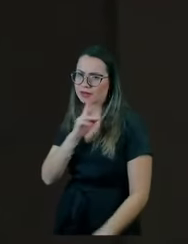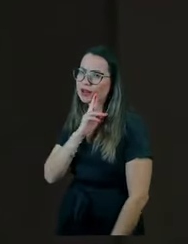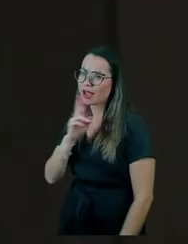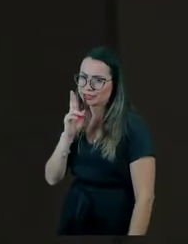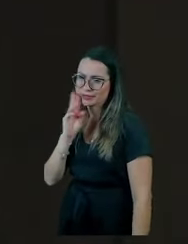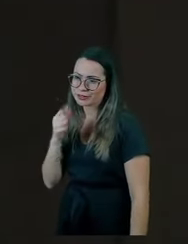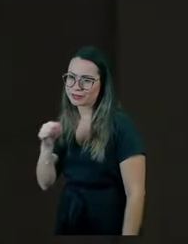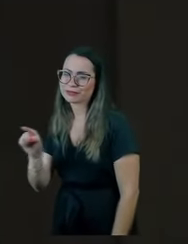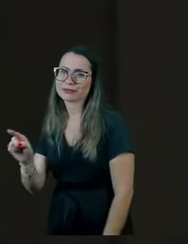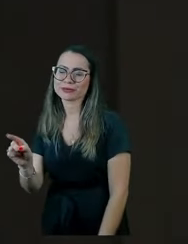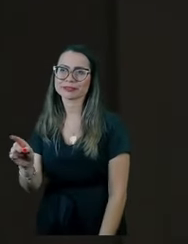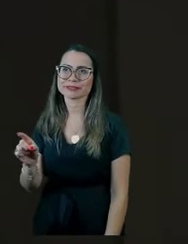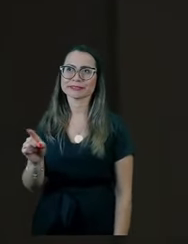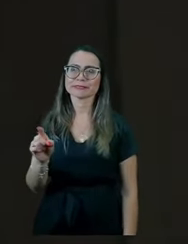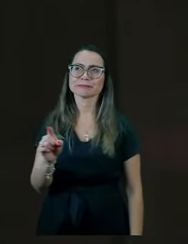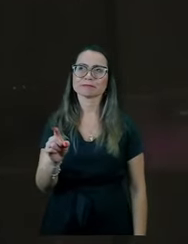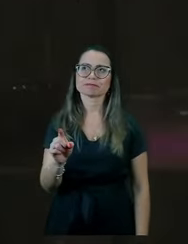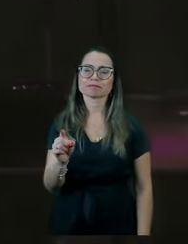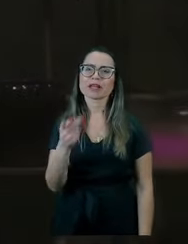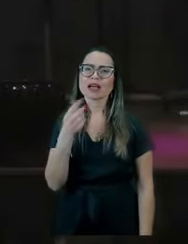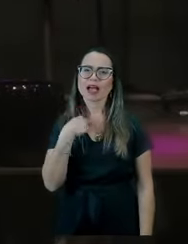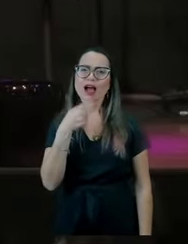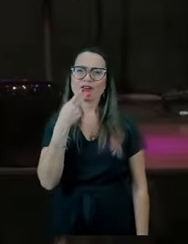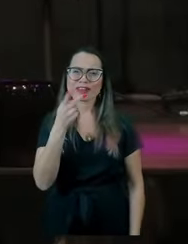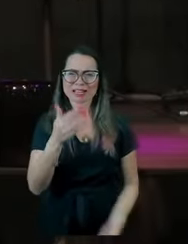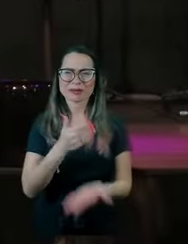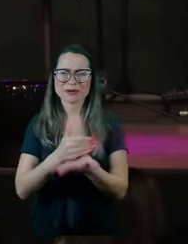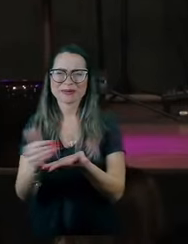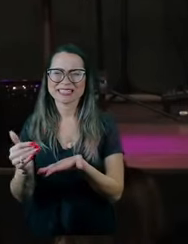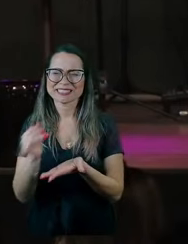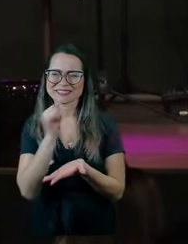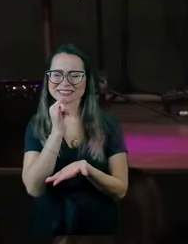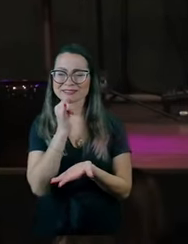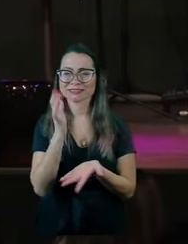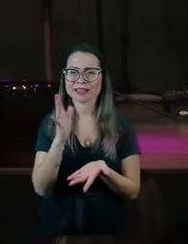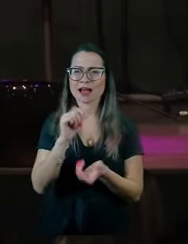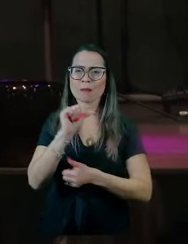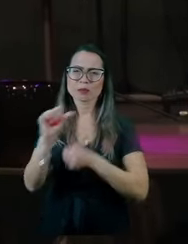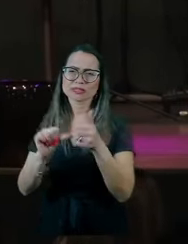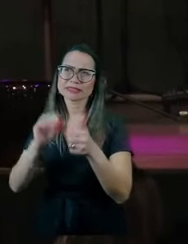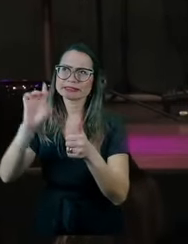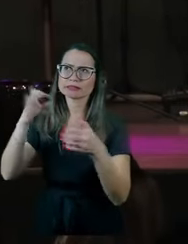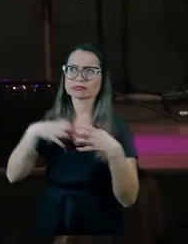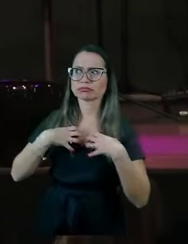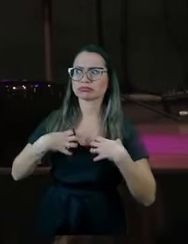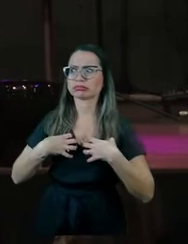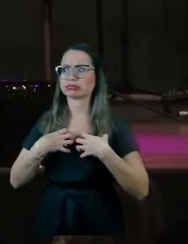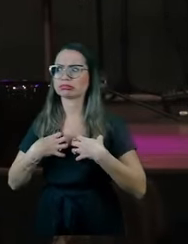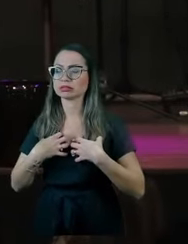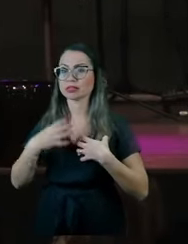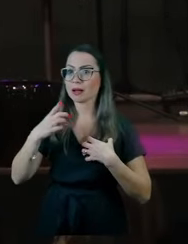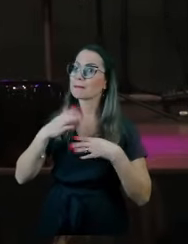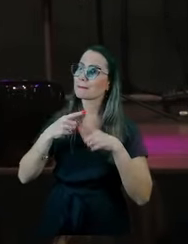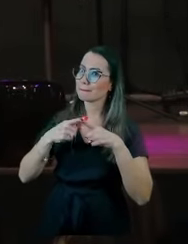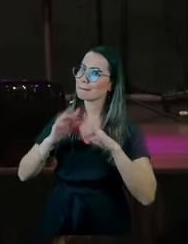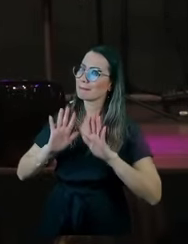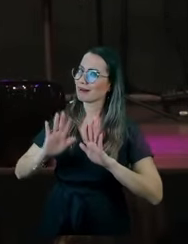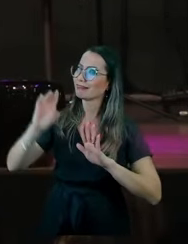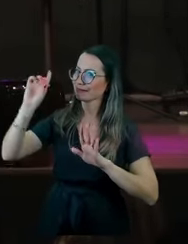aqui, que é uma daquelas transições que a gente não entende, que são desconfortáveis, mas Deus faz. Ela foi pegar